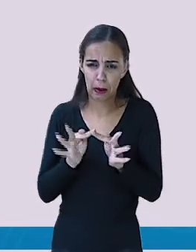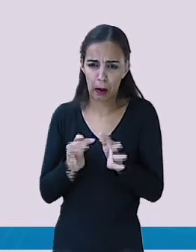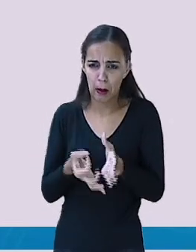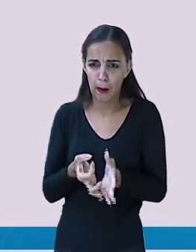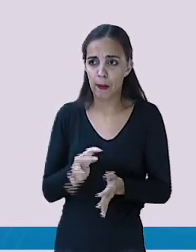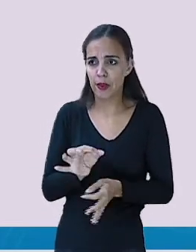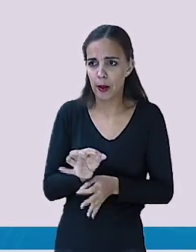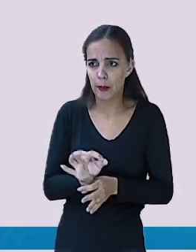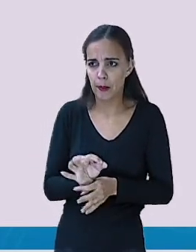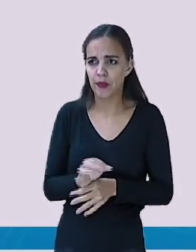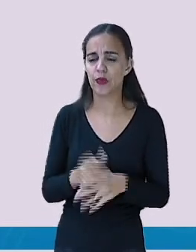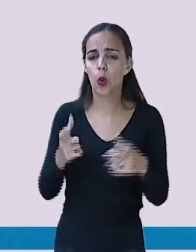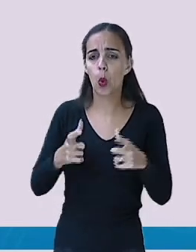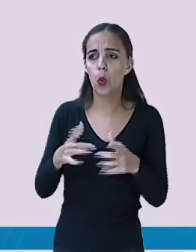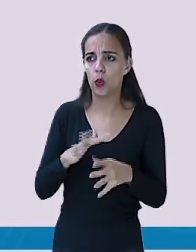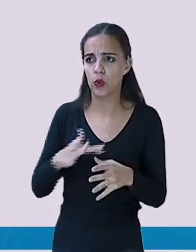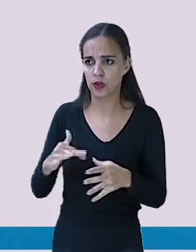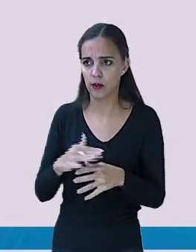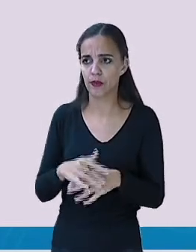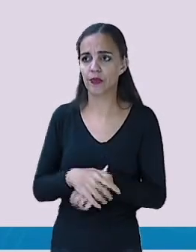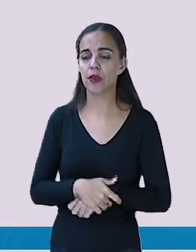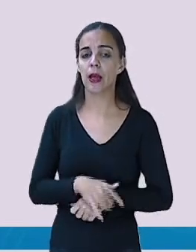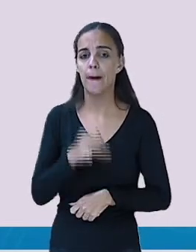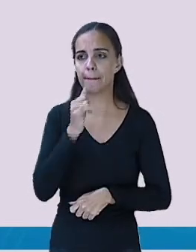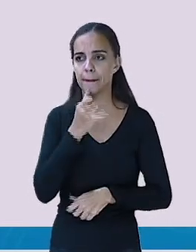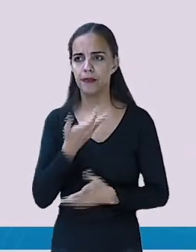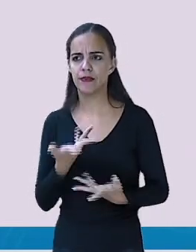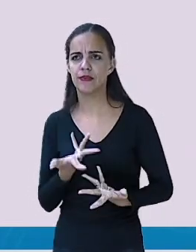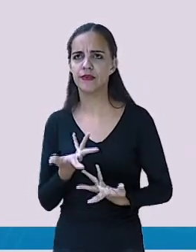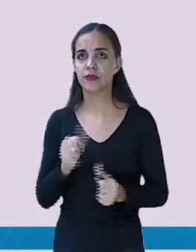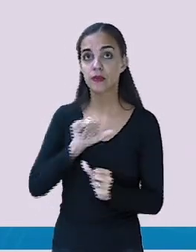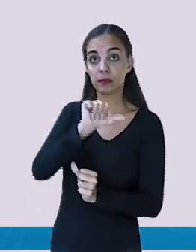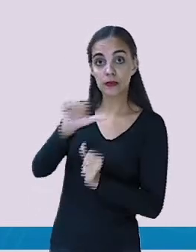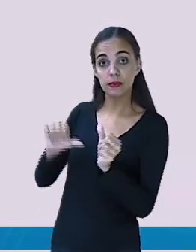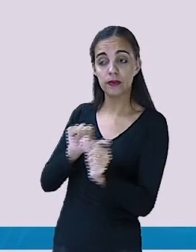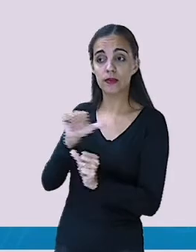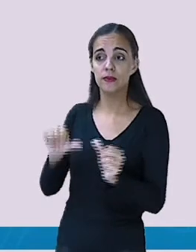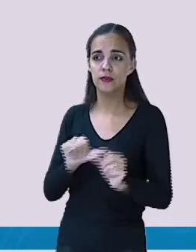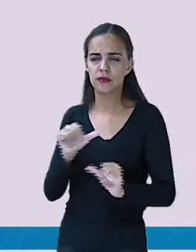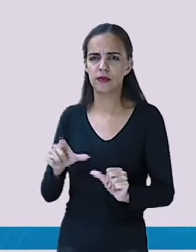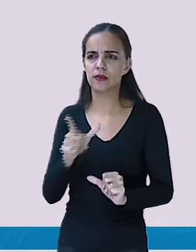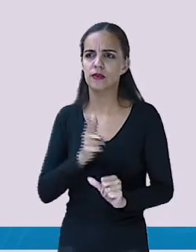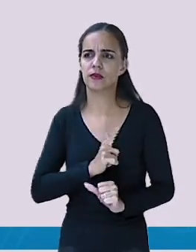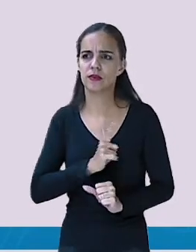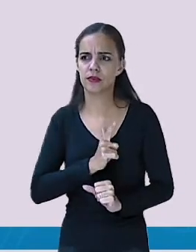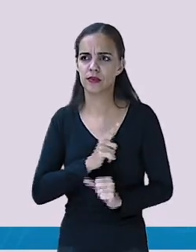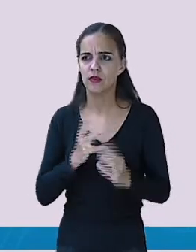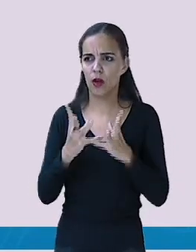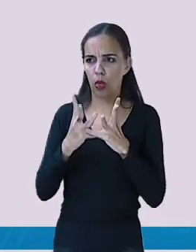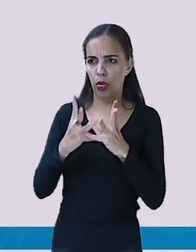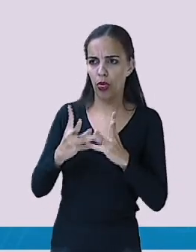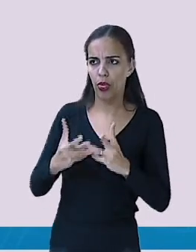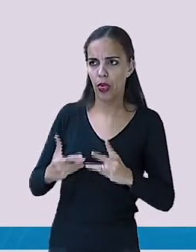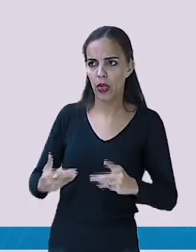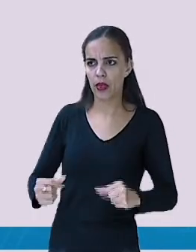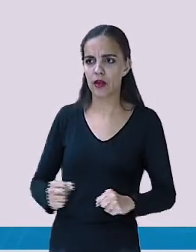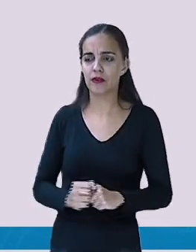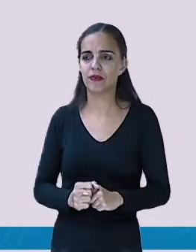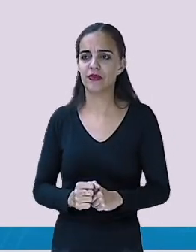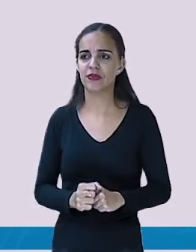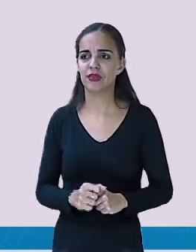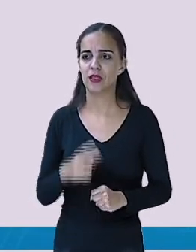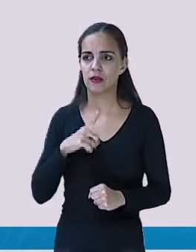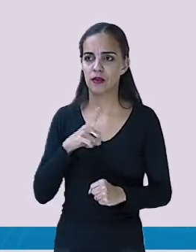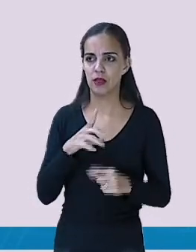simples organização então a transformação de decomposição ela consegue fazer isso